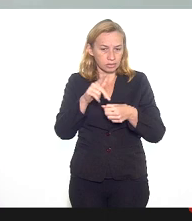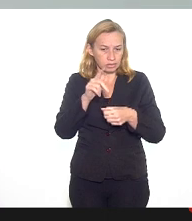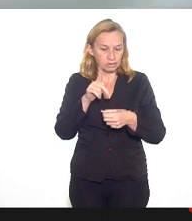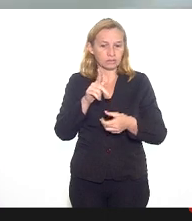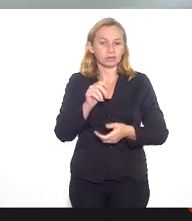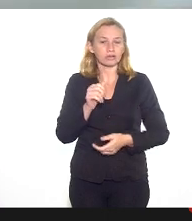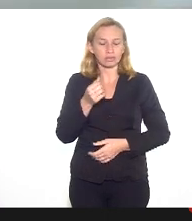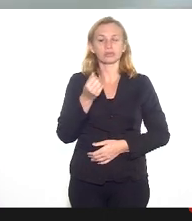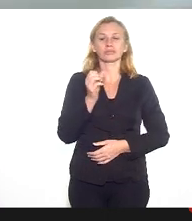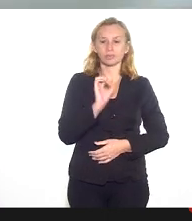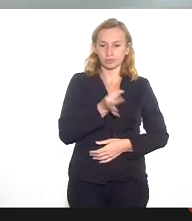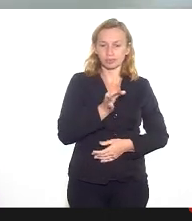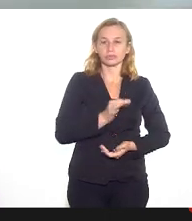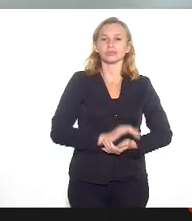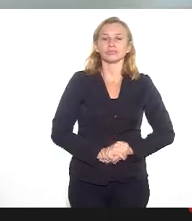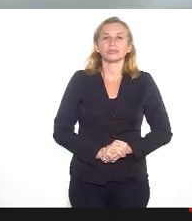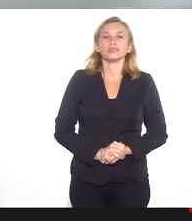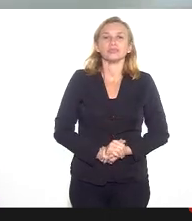Por favor,